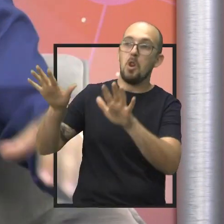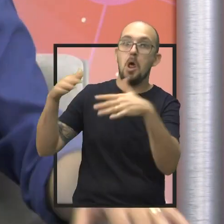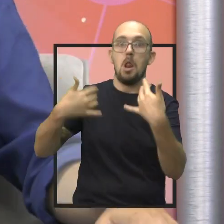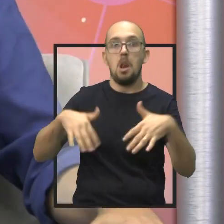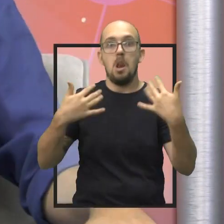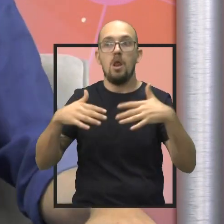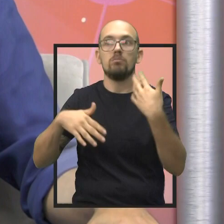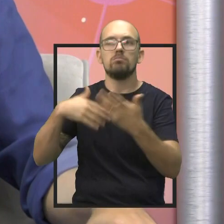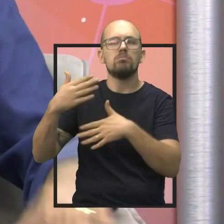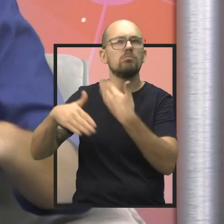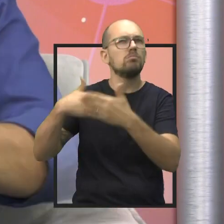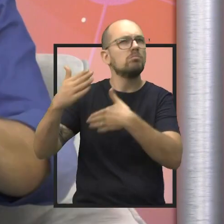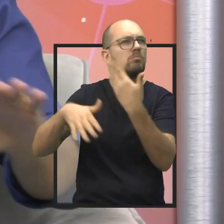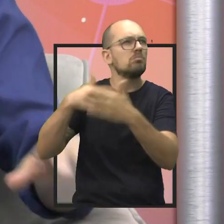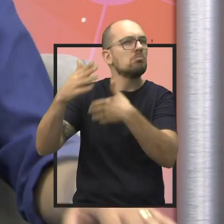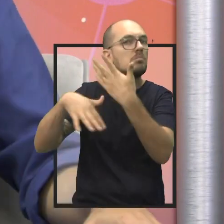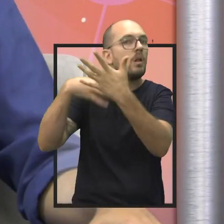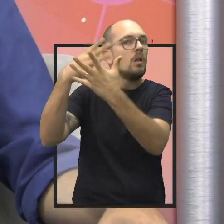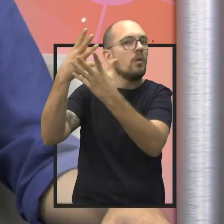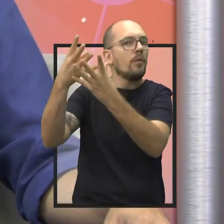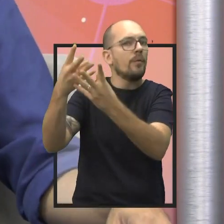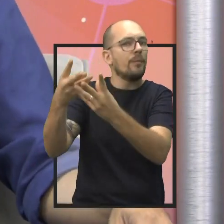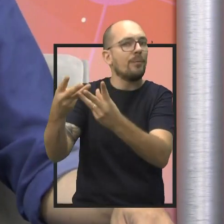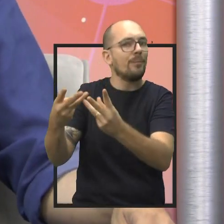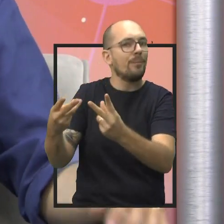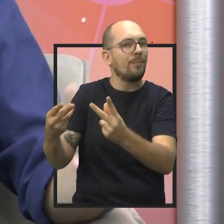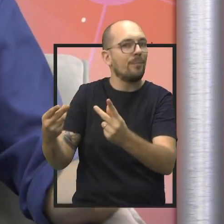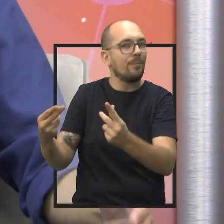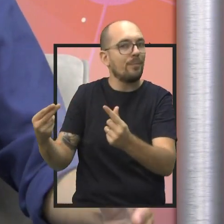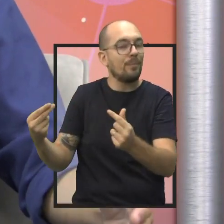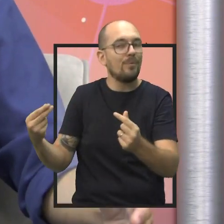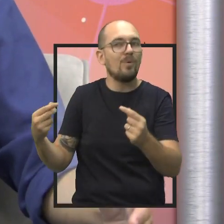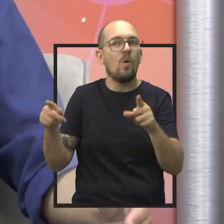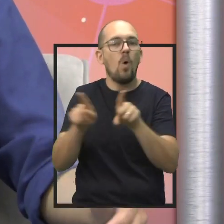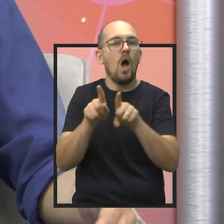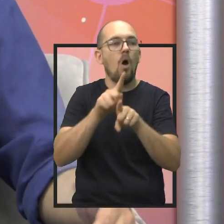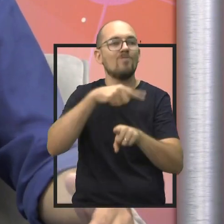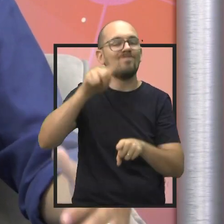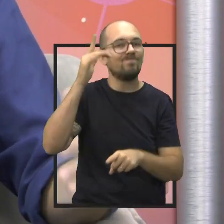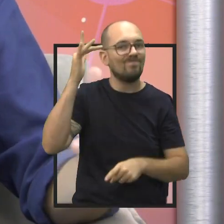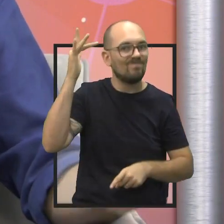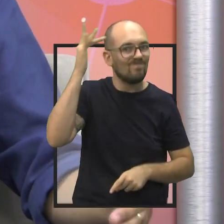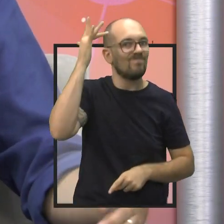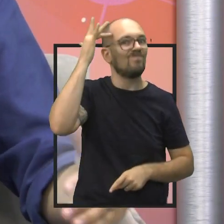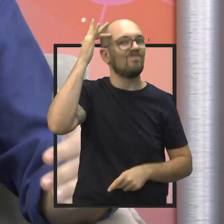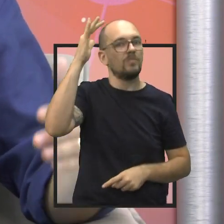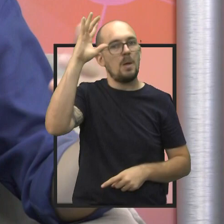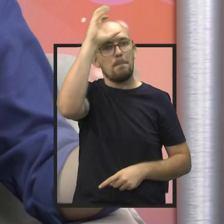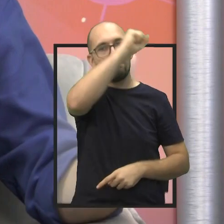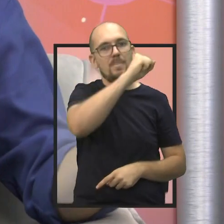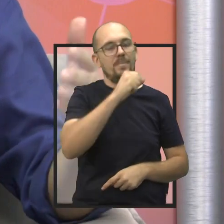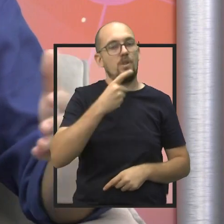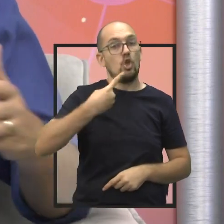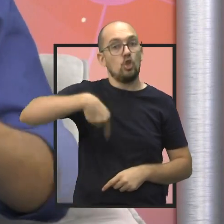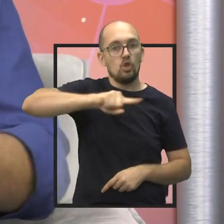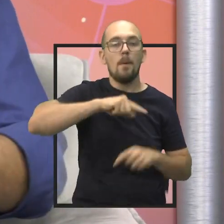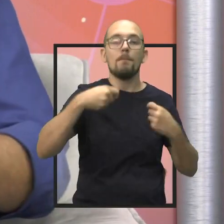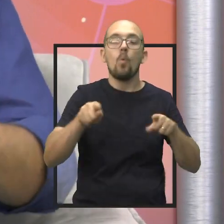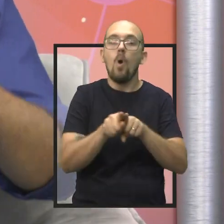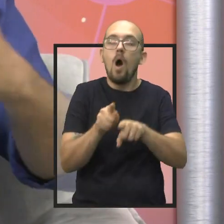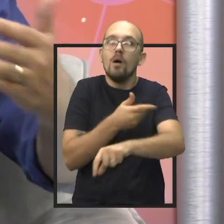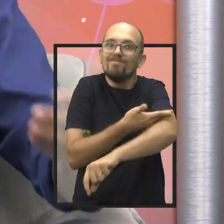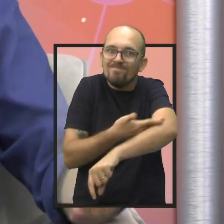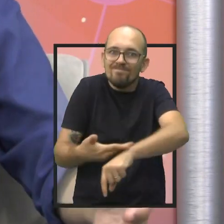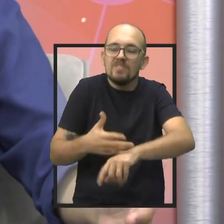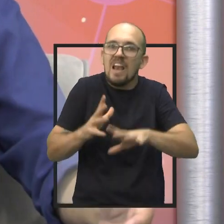Deus quiser, Deus permitir, vai passar e a gente tem que aprender com ela e saber que nós temos que criar hábitos de higiene